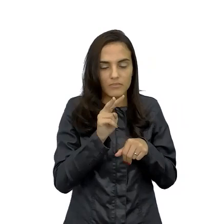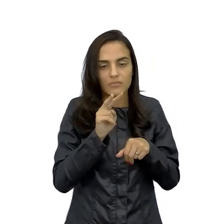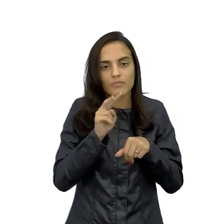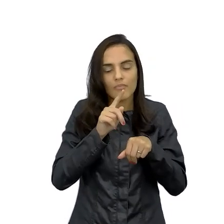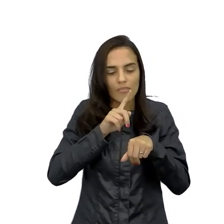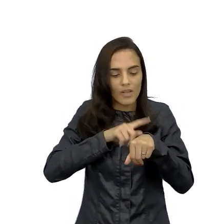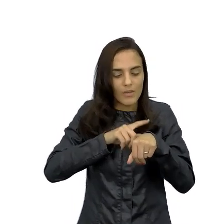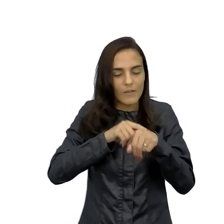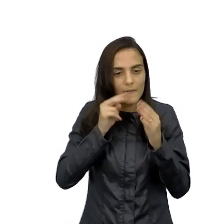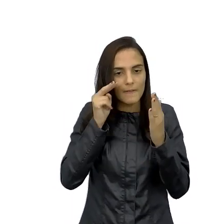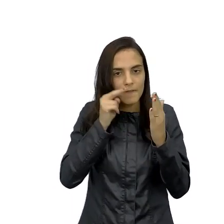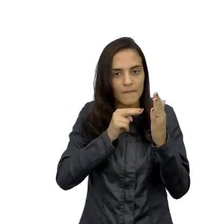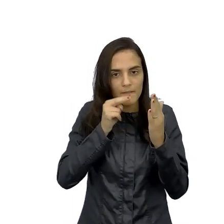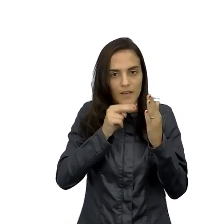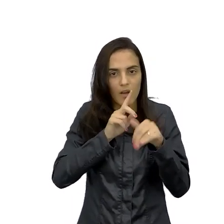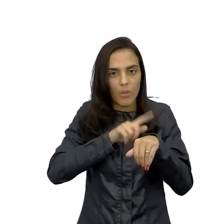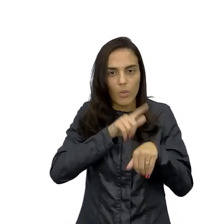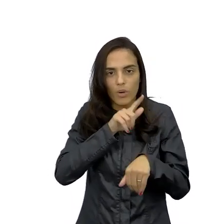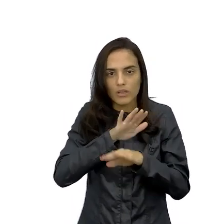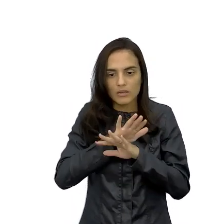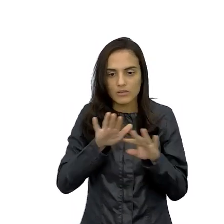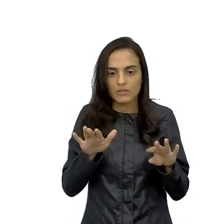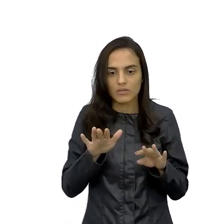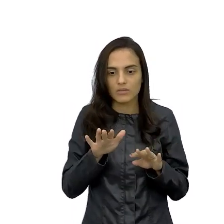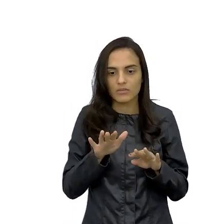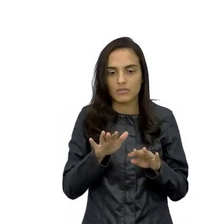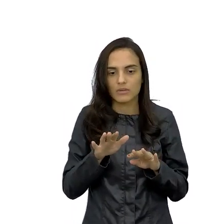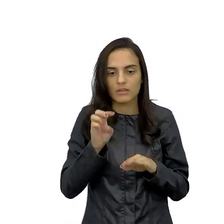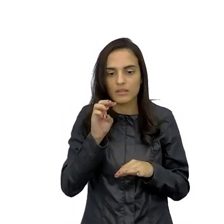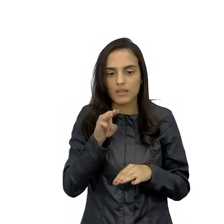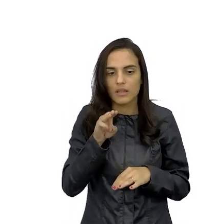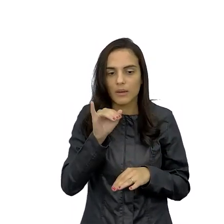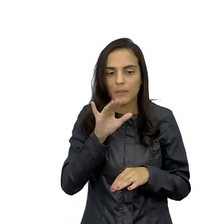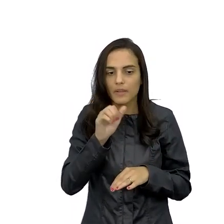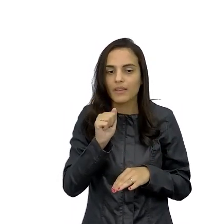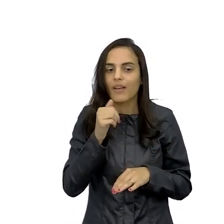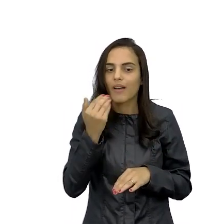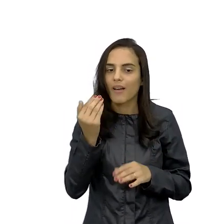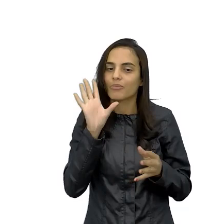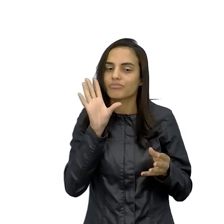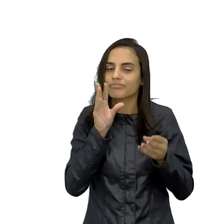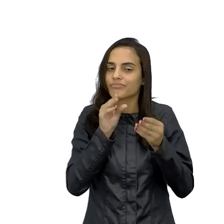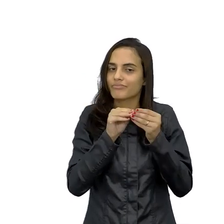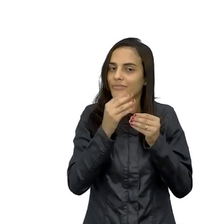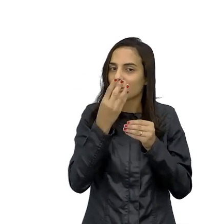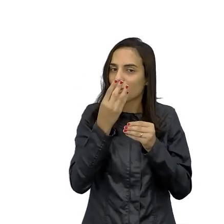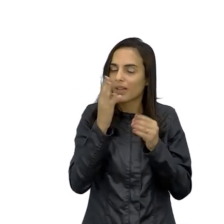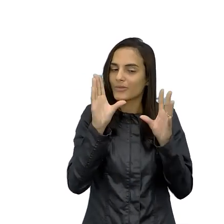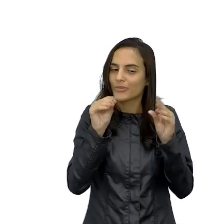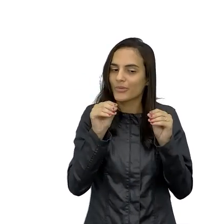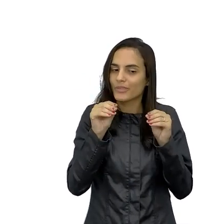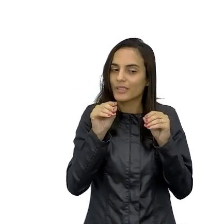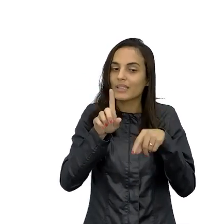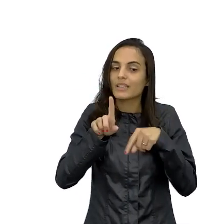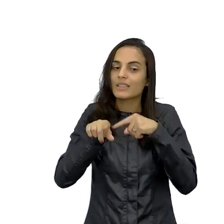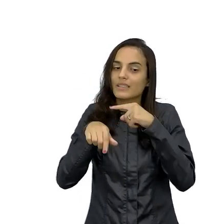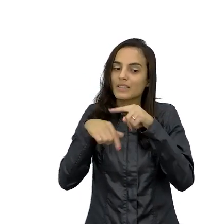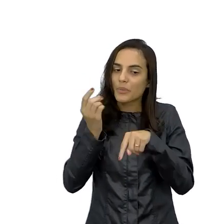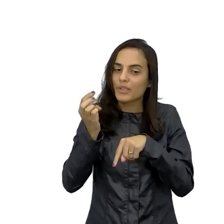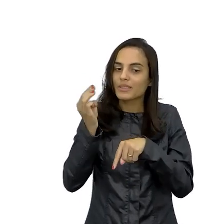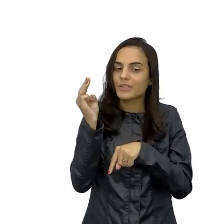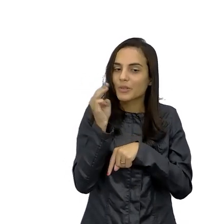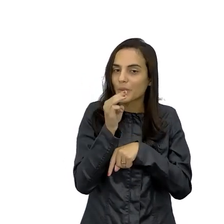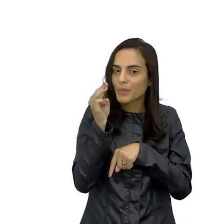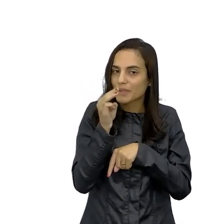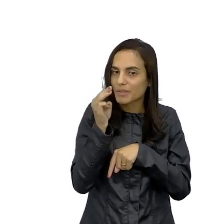relógio, ele só vê a hora, ele só olha para o horário da mínima, 4 horas. O que tem depois, que são os minutos,